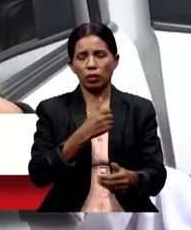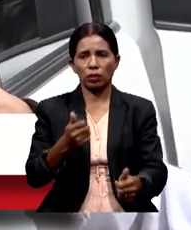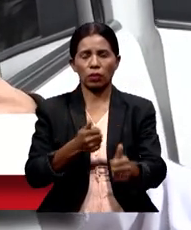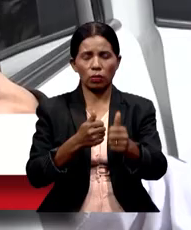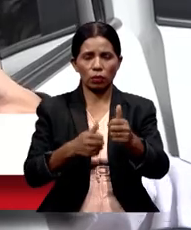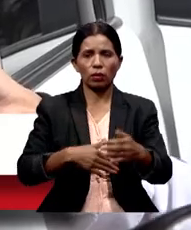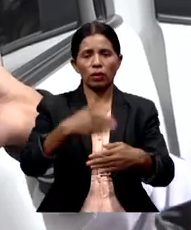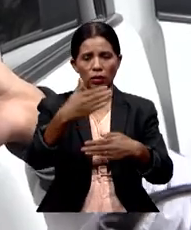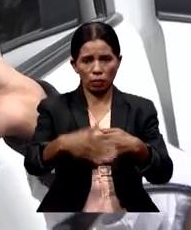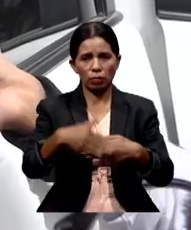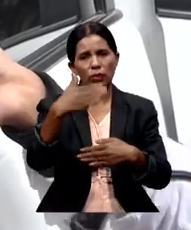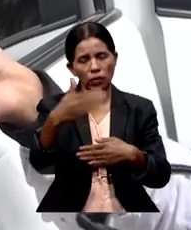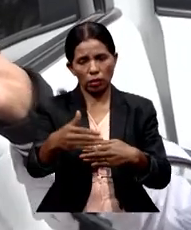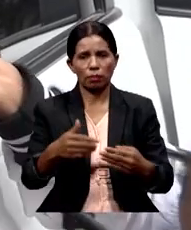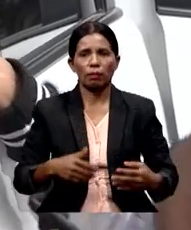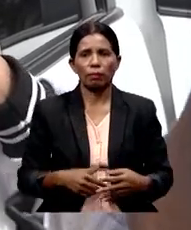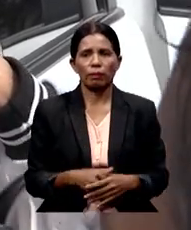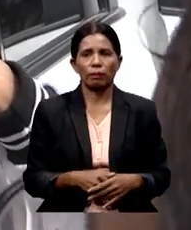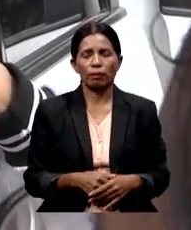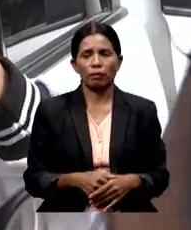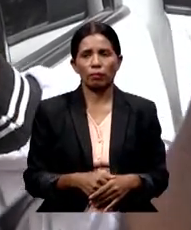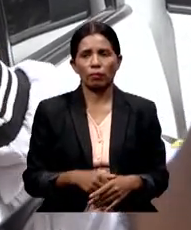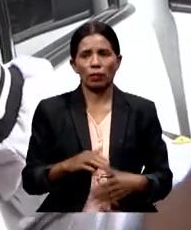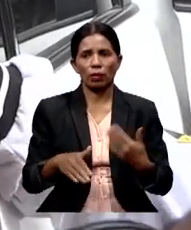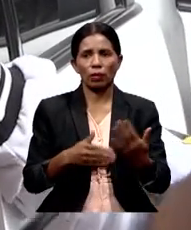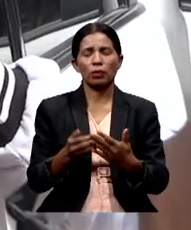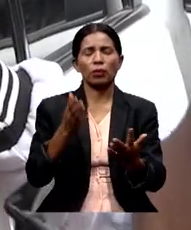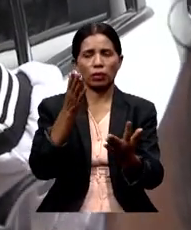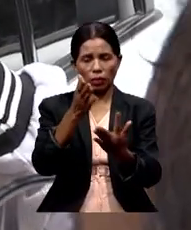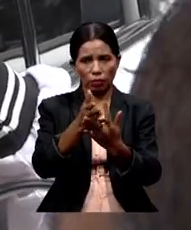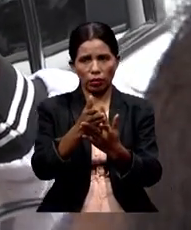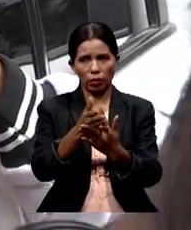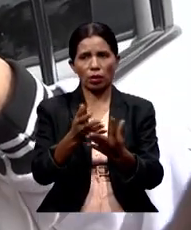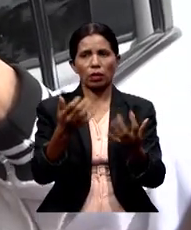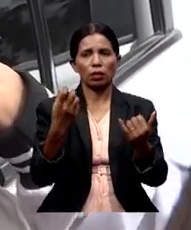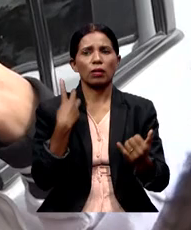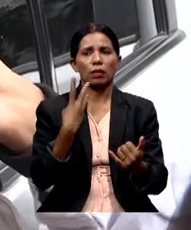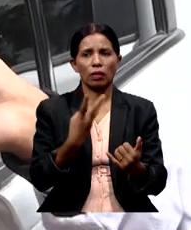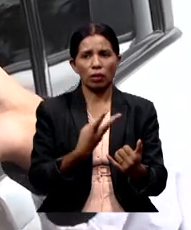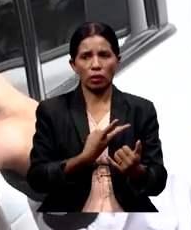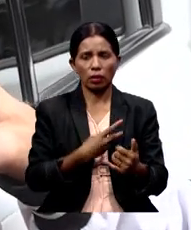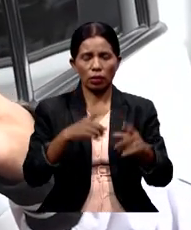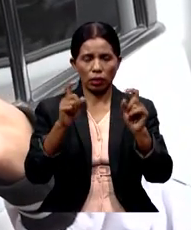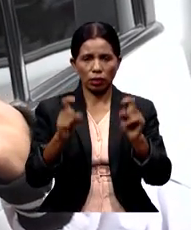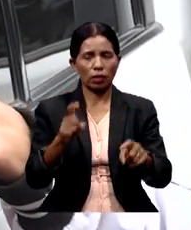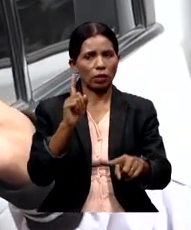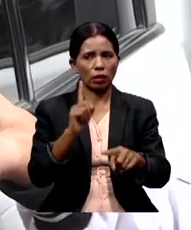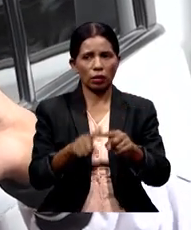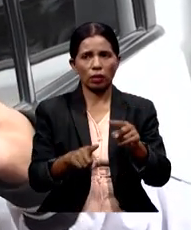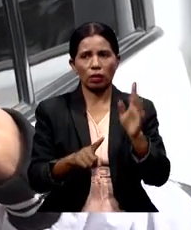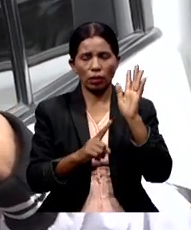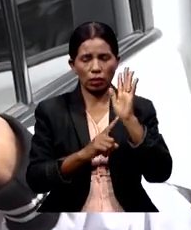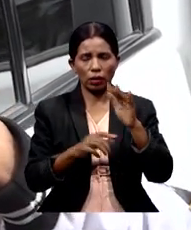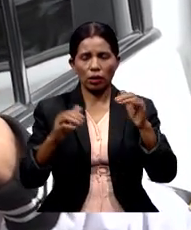etapa, ne gale. Si. Hototo quando tá mãe ne ba, só que agora está pedir la bele por menorizar tem